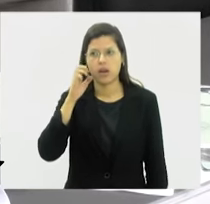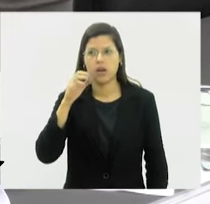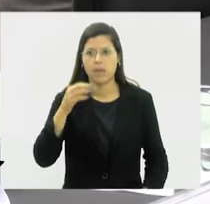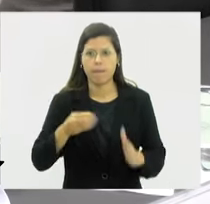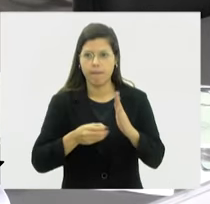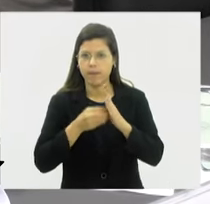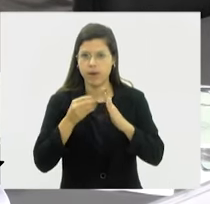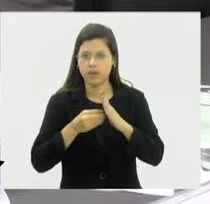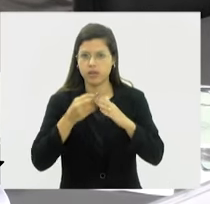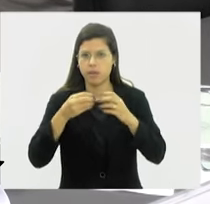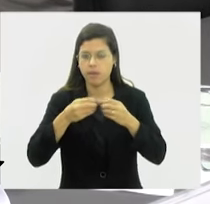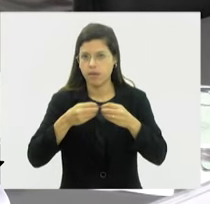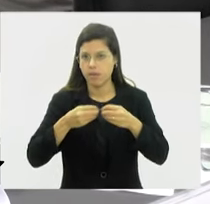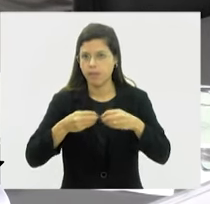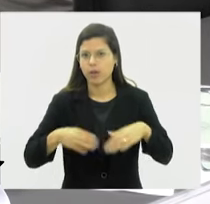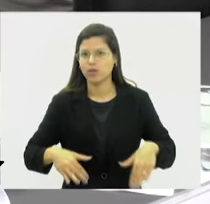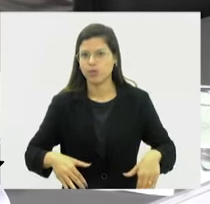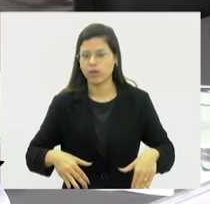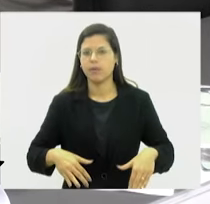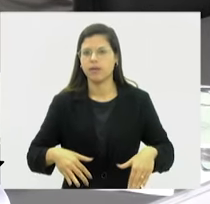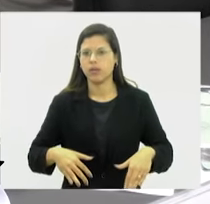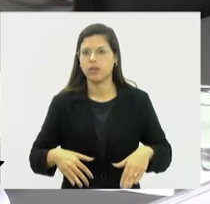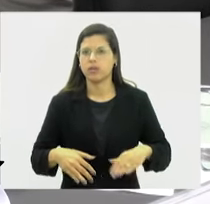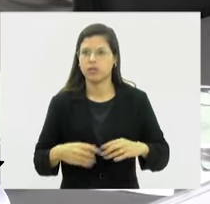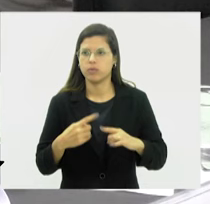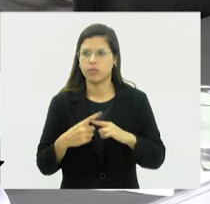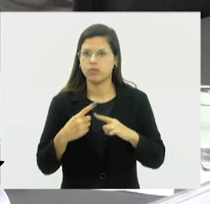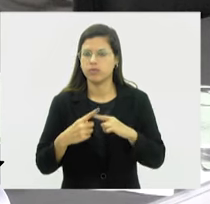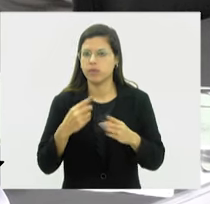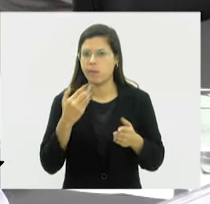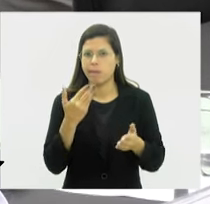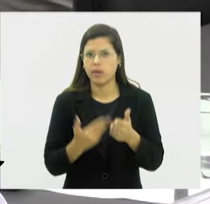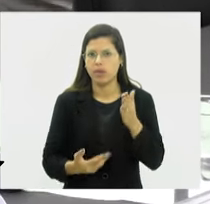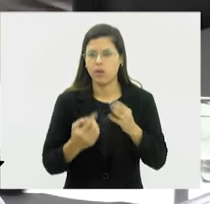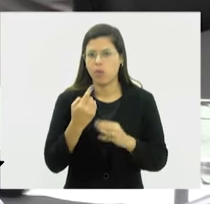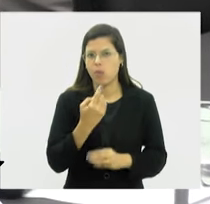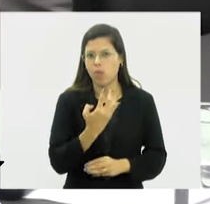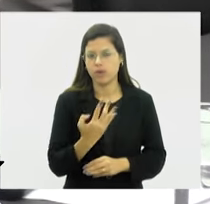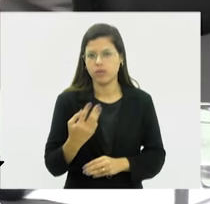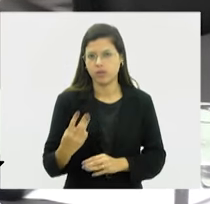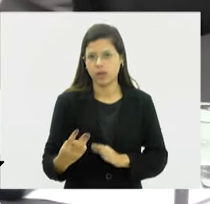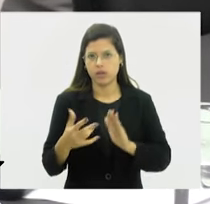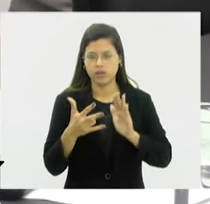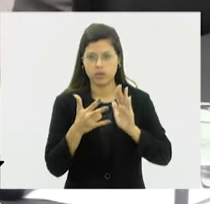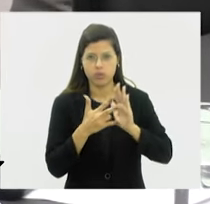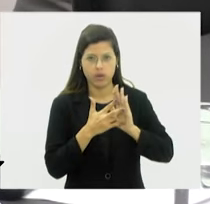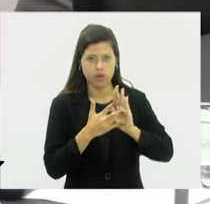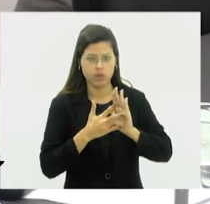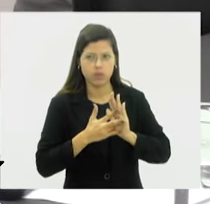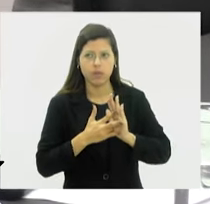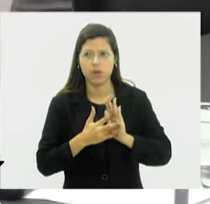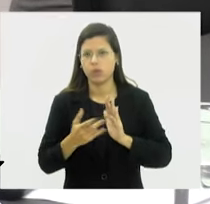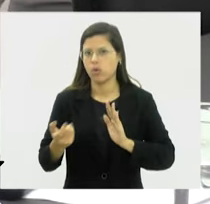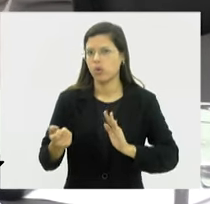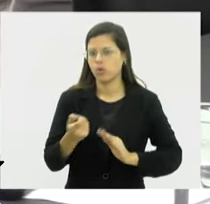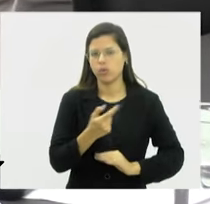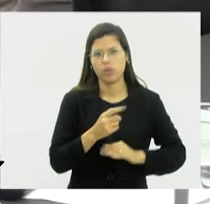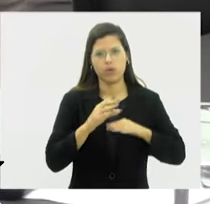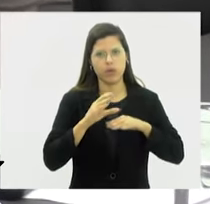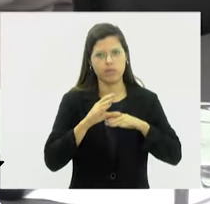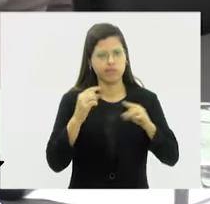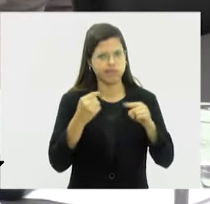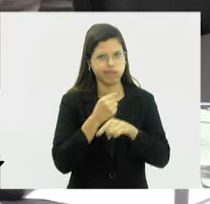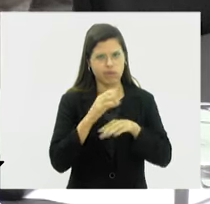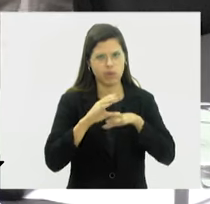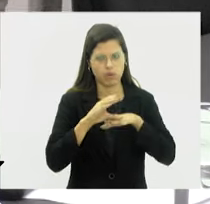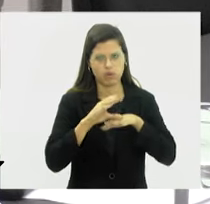prejudicabilidade em razão da perda de objeto do 143 do regimento do que a inconstitucionalidade propriamente dita.